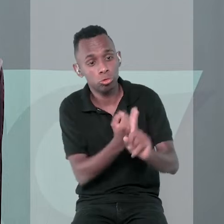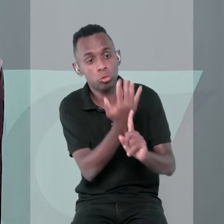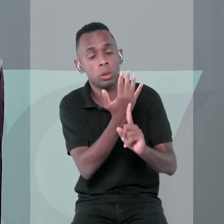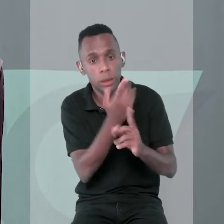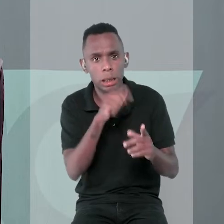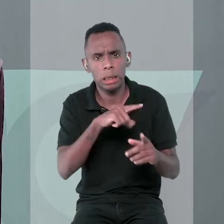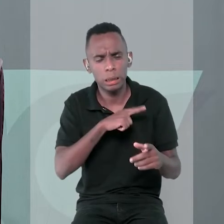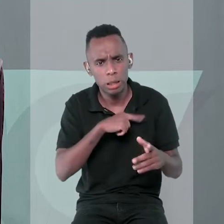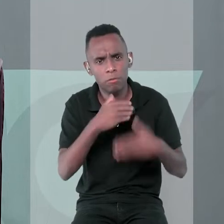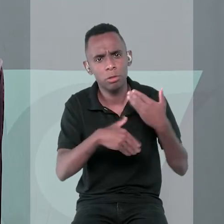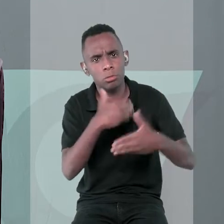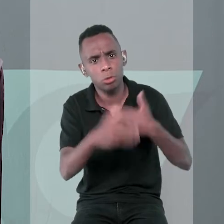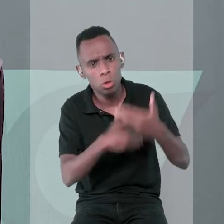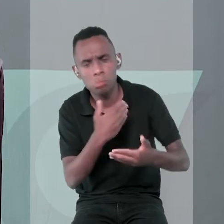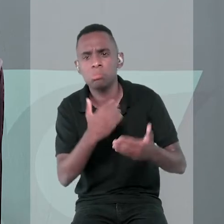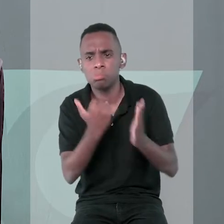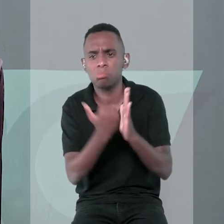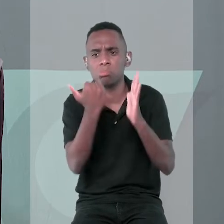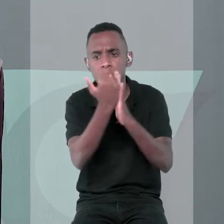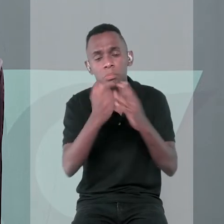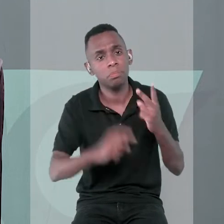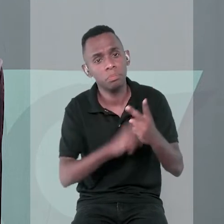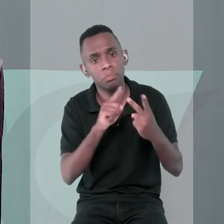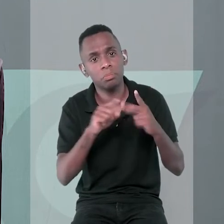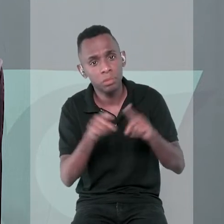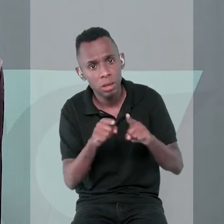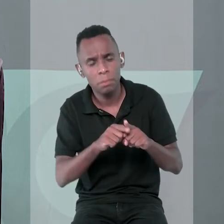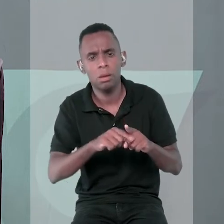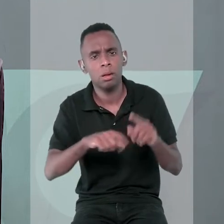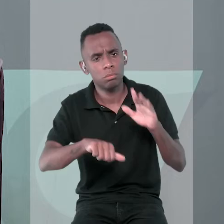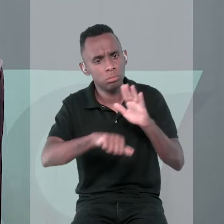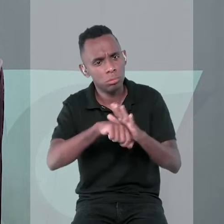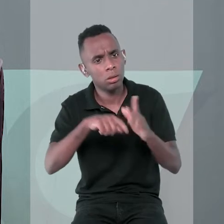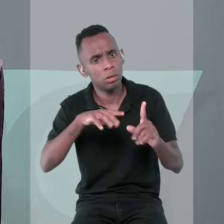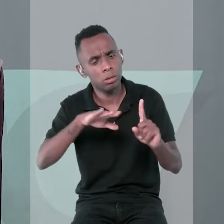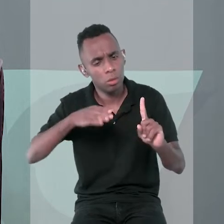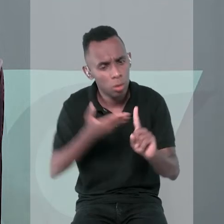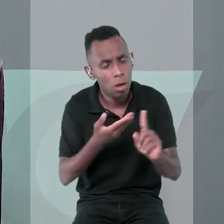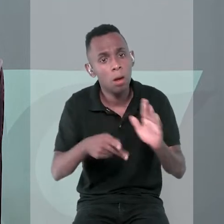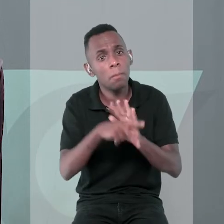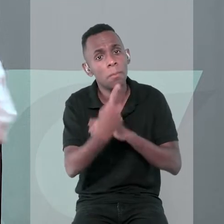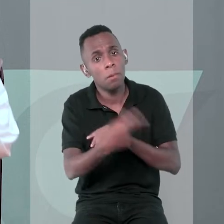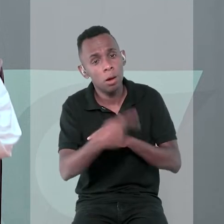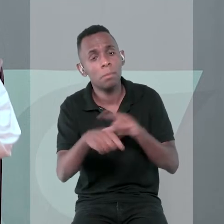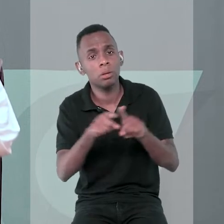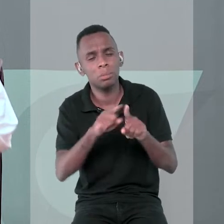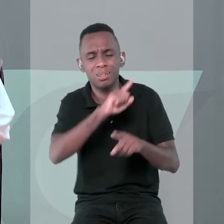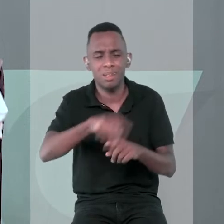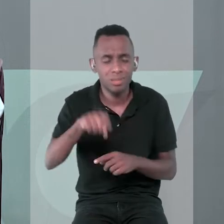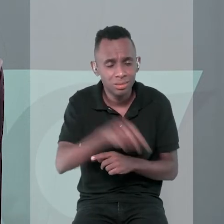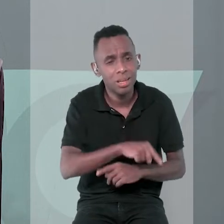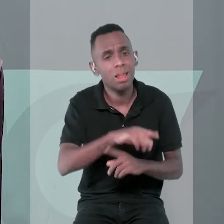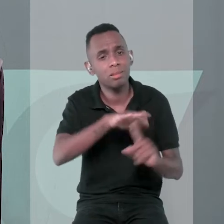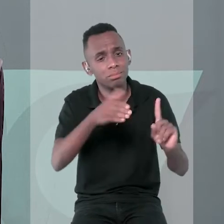teve processo de afirmação, processo de condenação, depois um processo que vai anular a condenação, ou